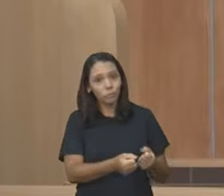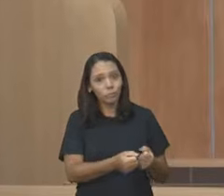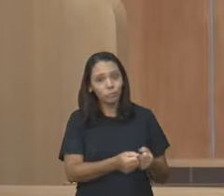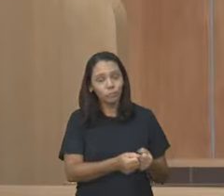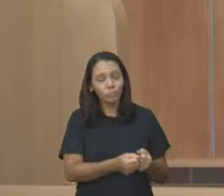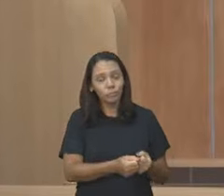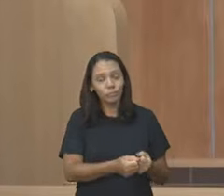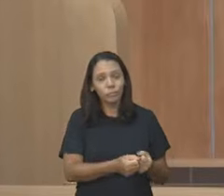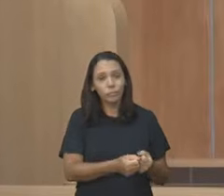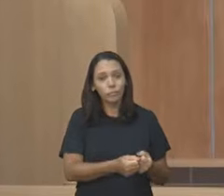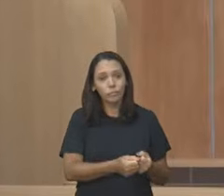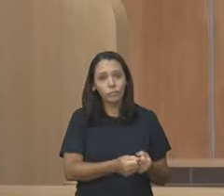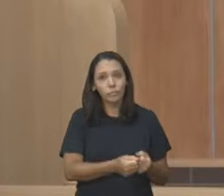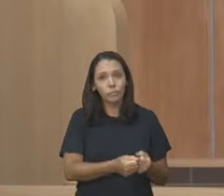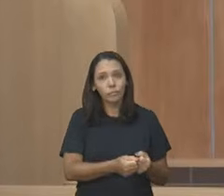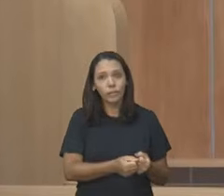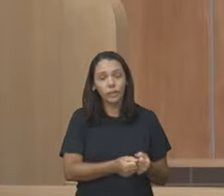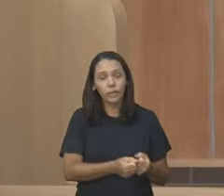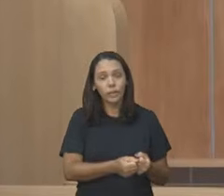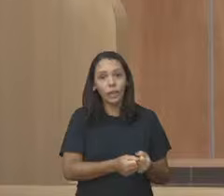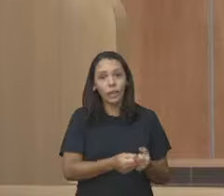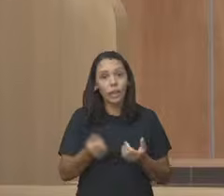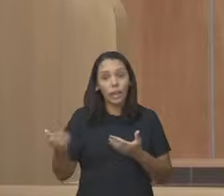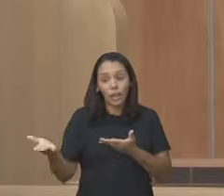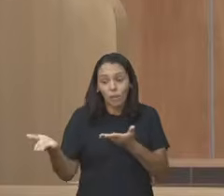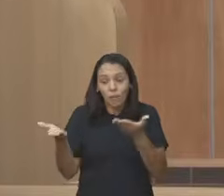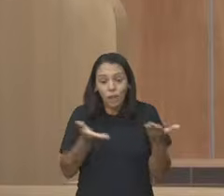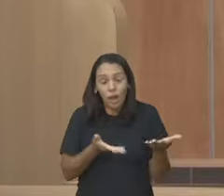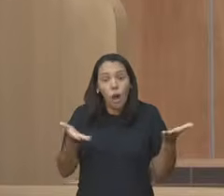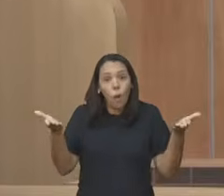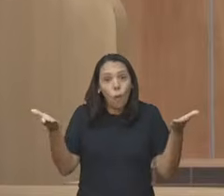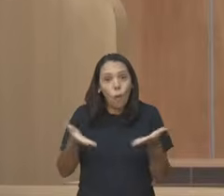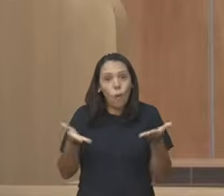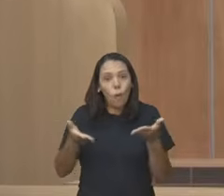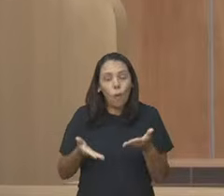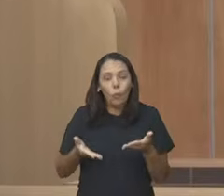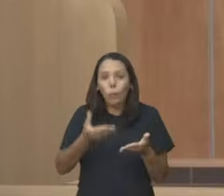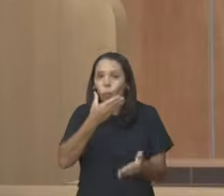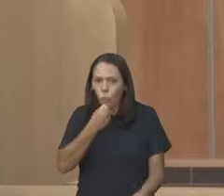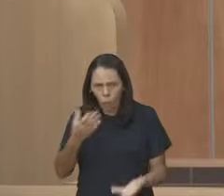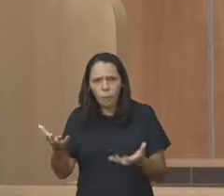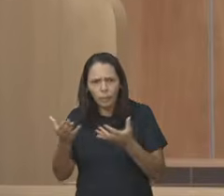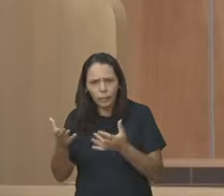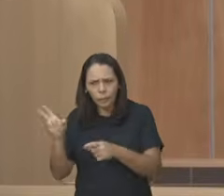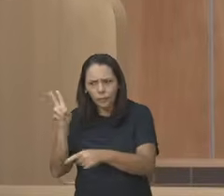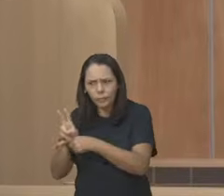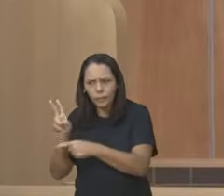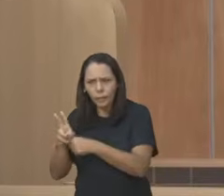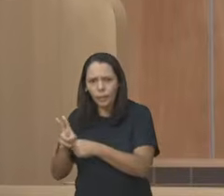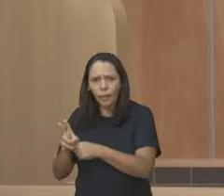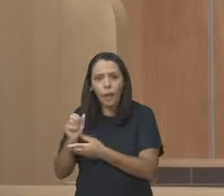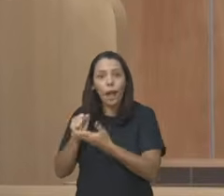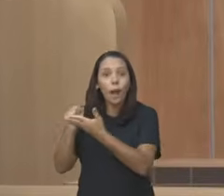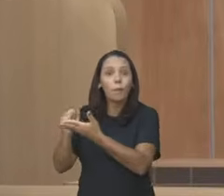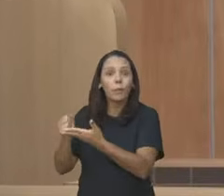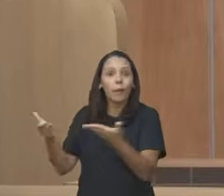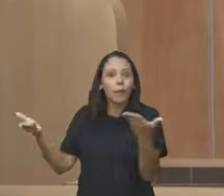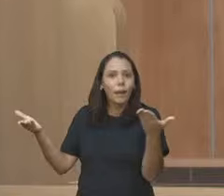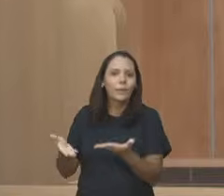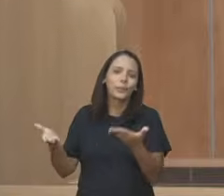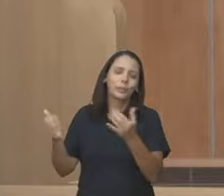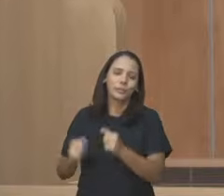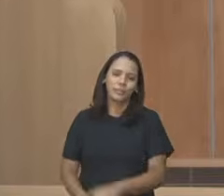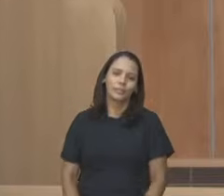gente, vamos levar ele hoje. Ele quer se cuidar, ele quer se tratar, vamos levar ele hoje. Eu quero agradecer